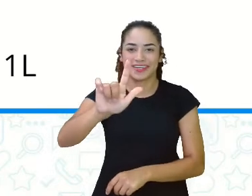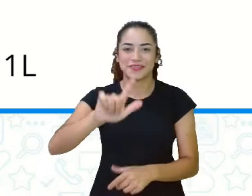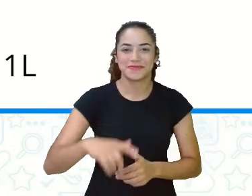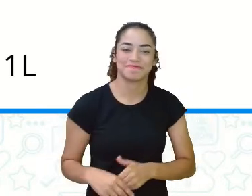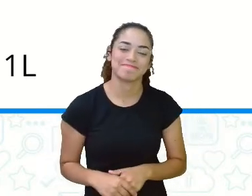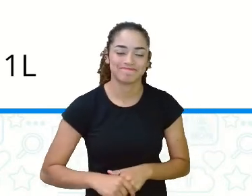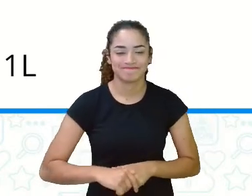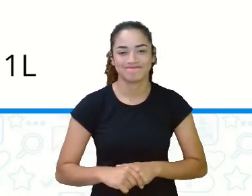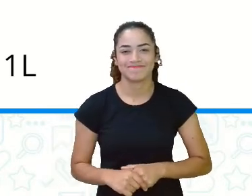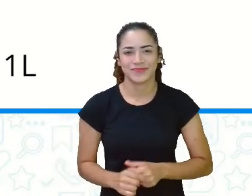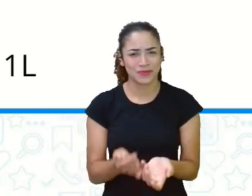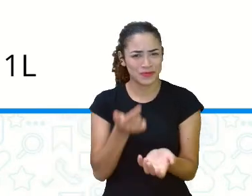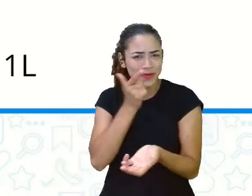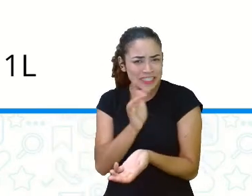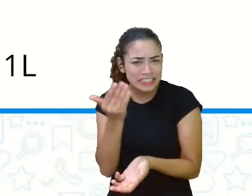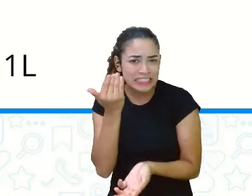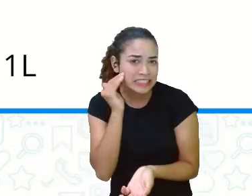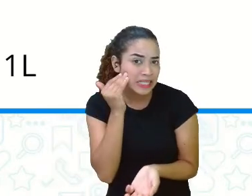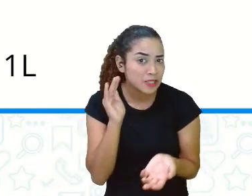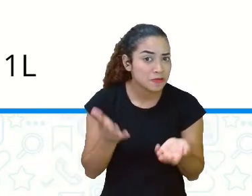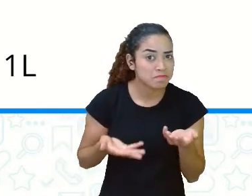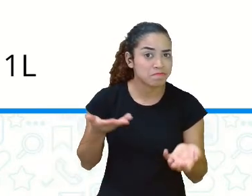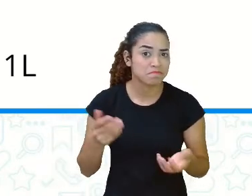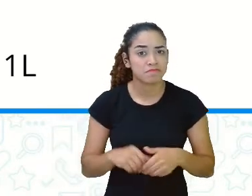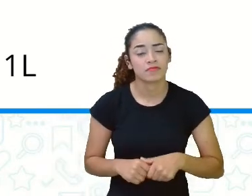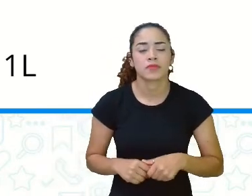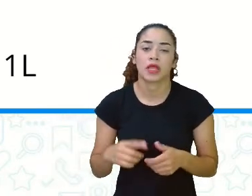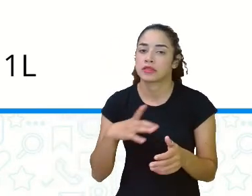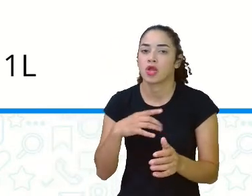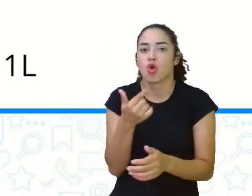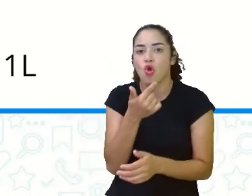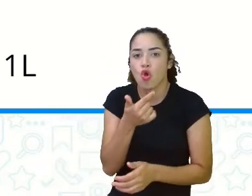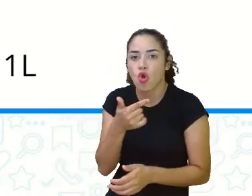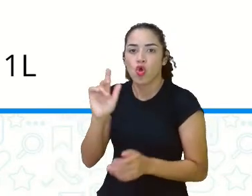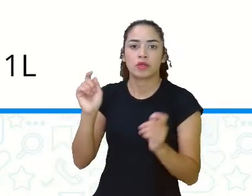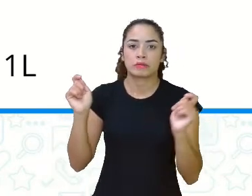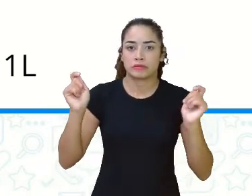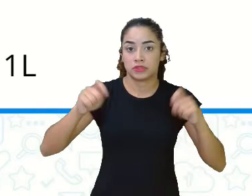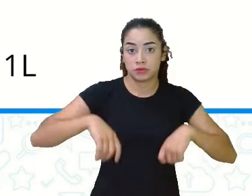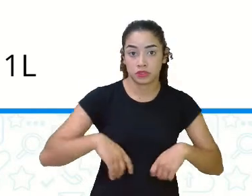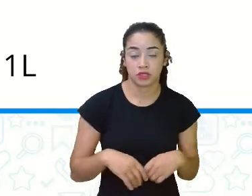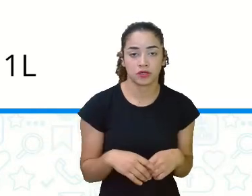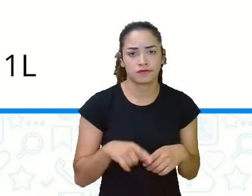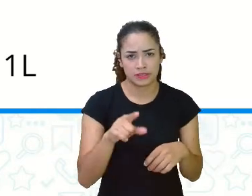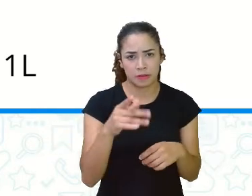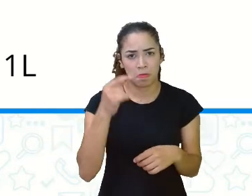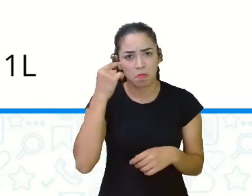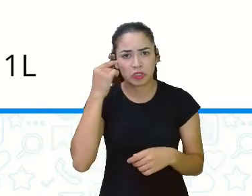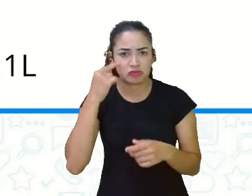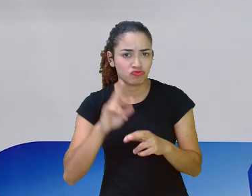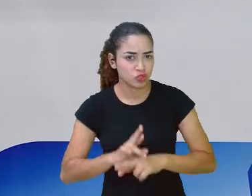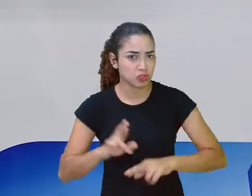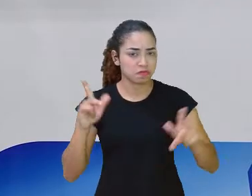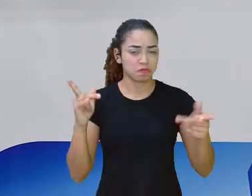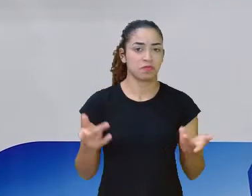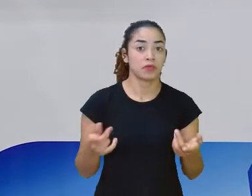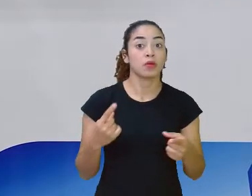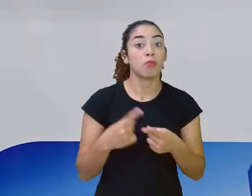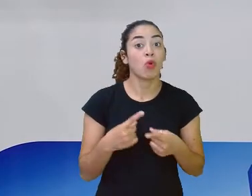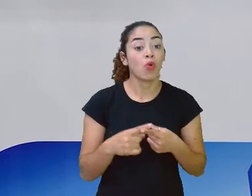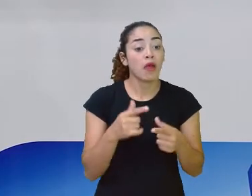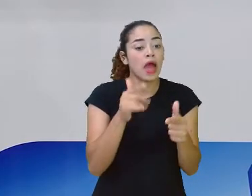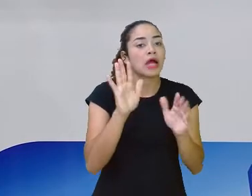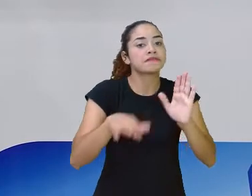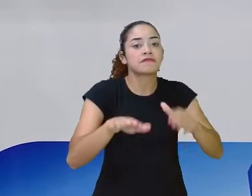litro. Conseguiram entender? Mas tem outra possibilidade. Quem pensou diferente? Porque um problema a gente